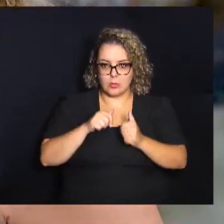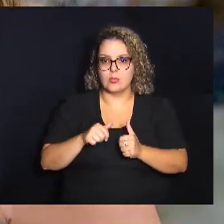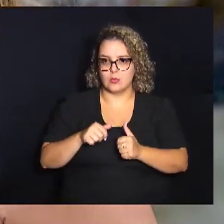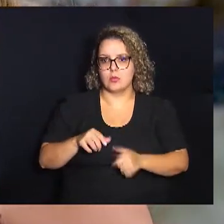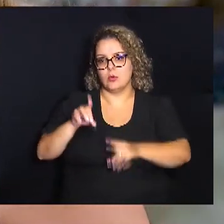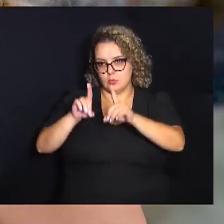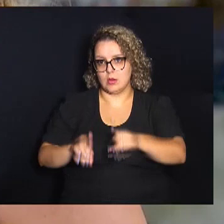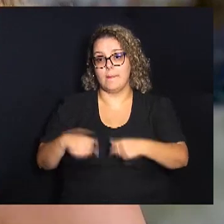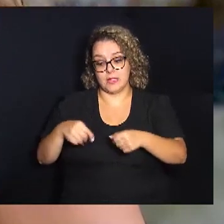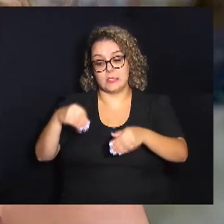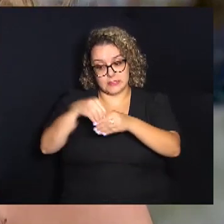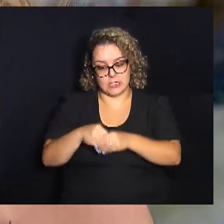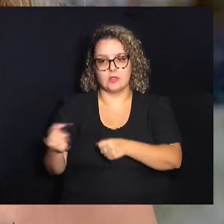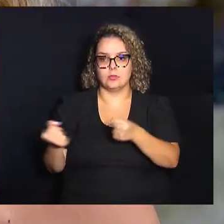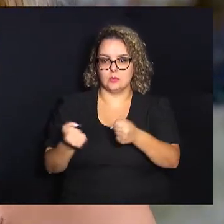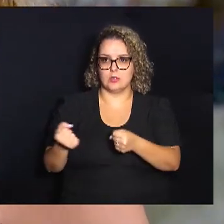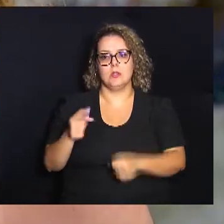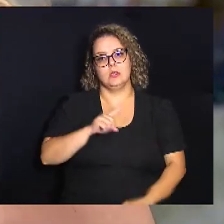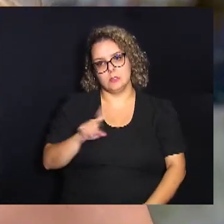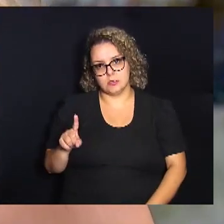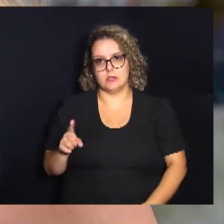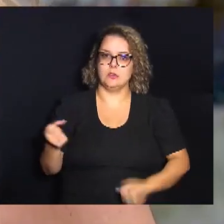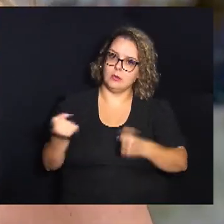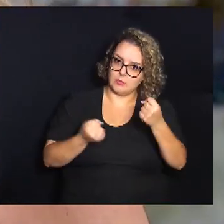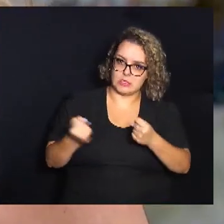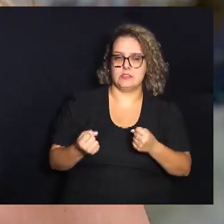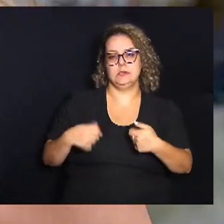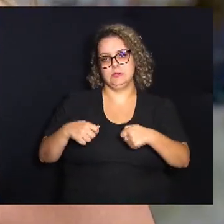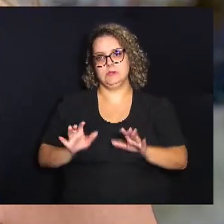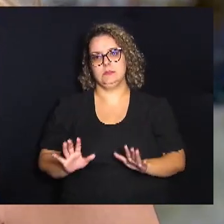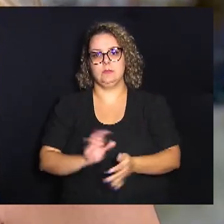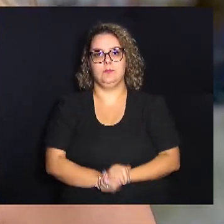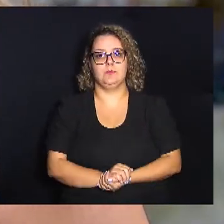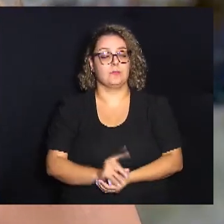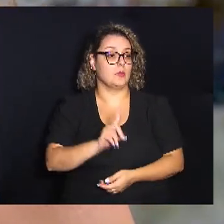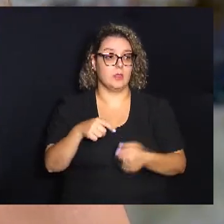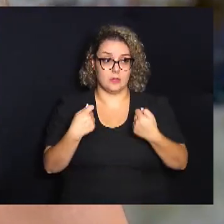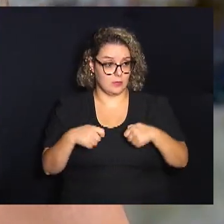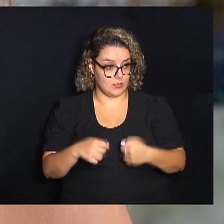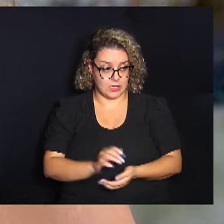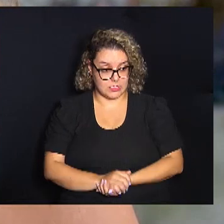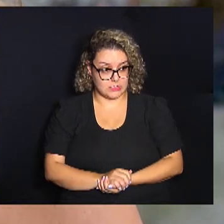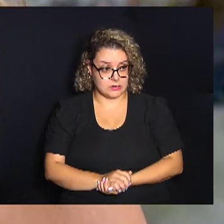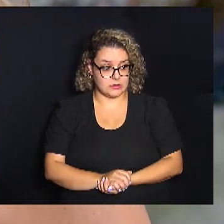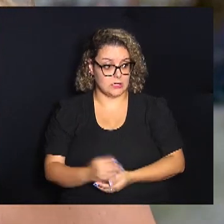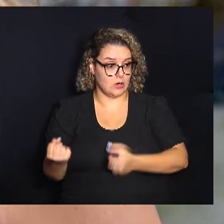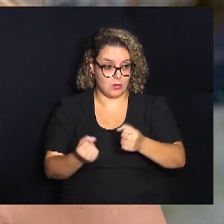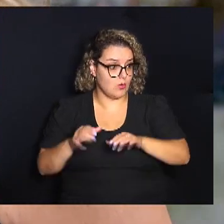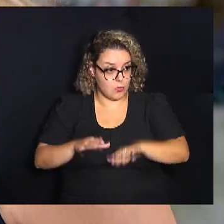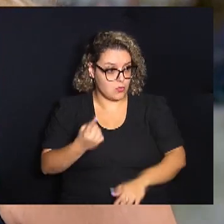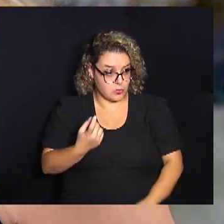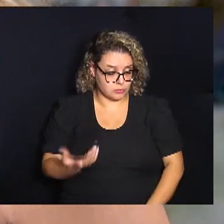o deficiente tem que estar dentro do veículo, não necessariamente dirigindo. E não necessariamente um veículo fixo, né?